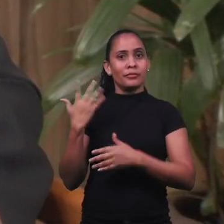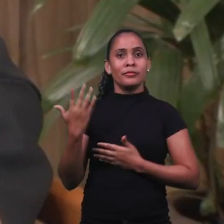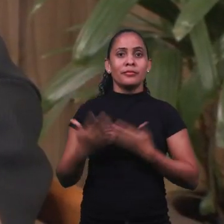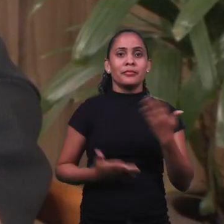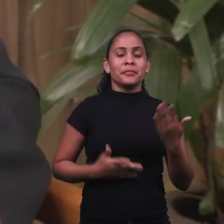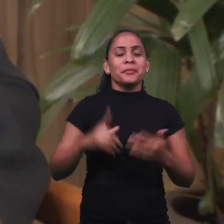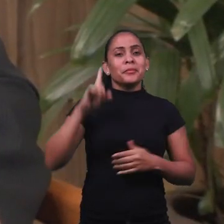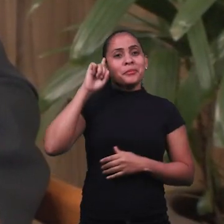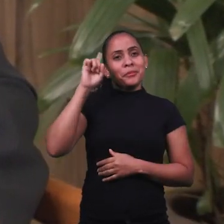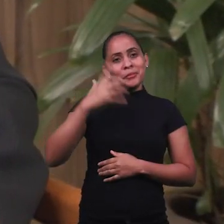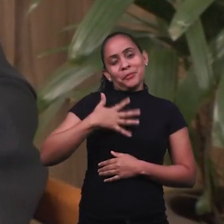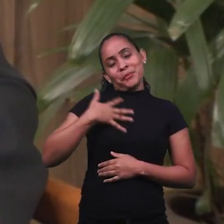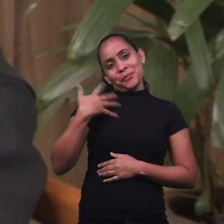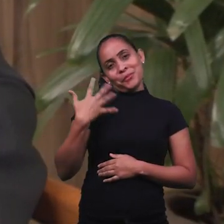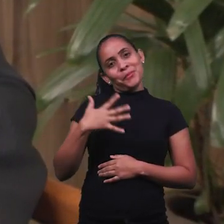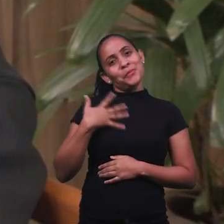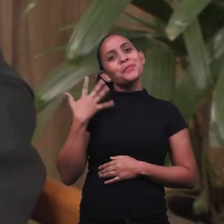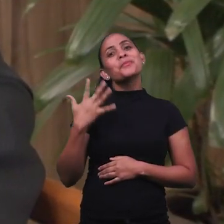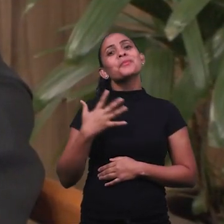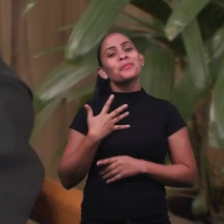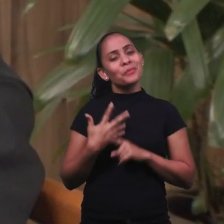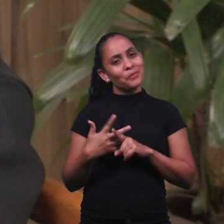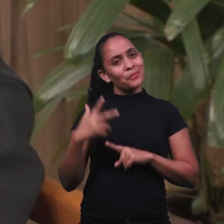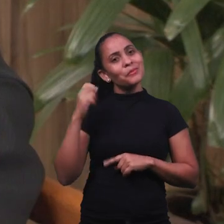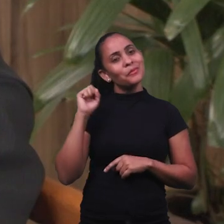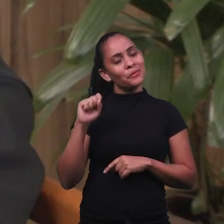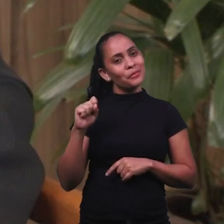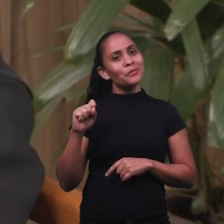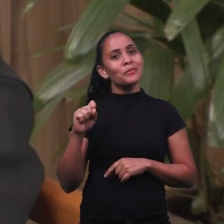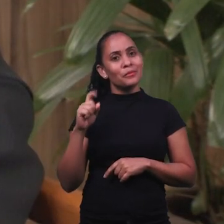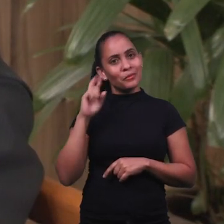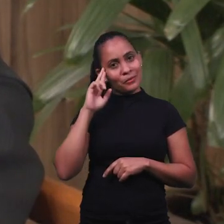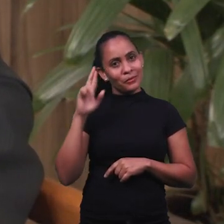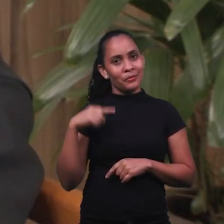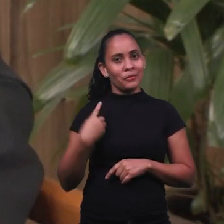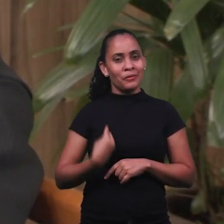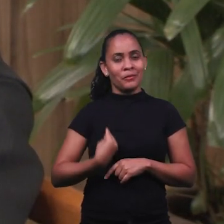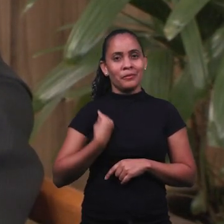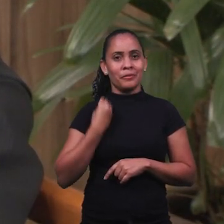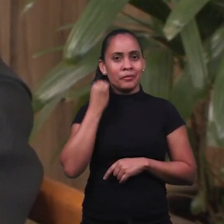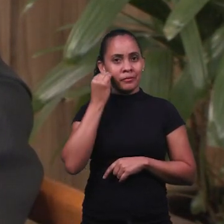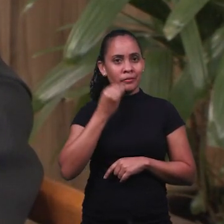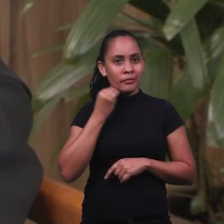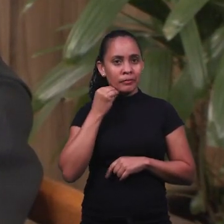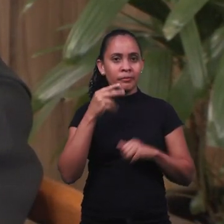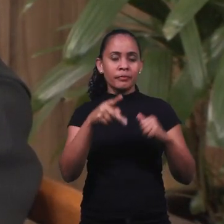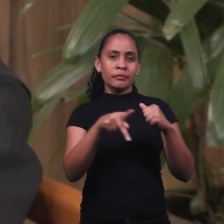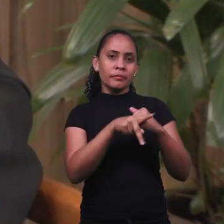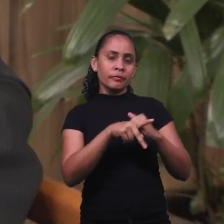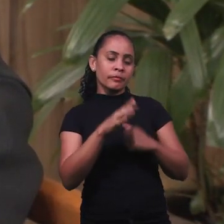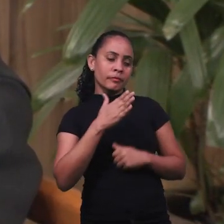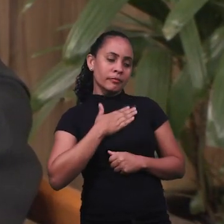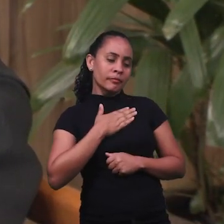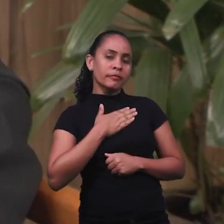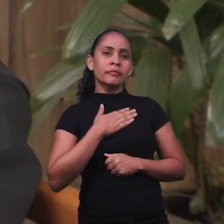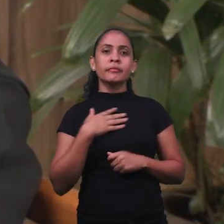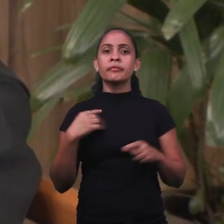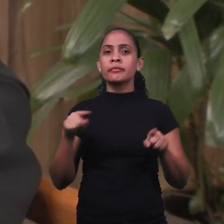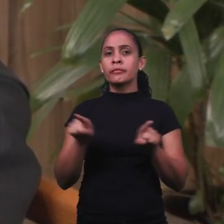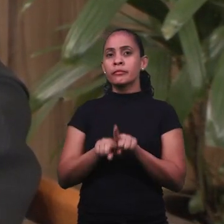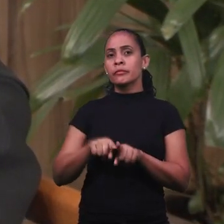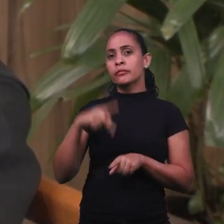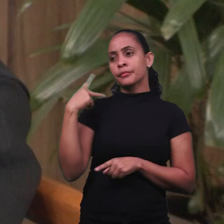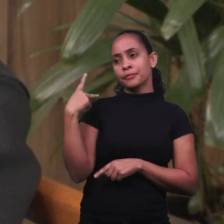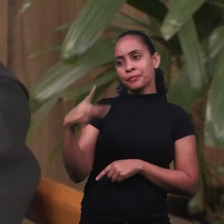ao Senhor com alegria, vivendo as vitórias do Senhor na nossa vida. Essa é a experiência de Pedro, é a minha experiência, a sua,